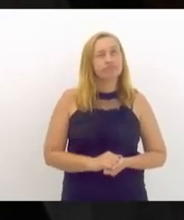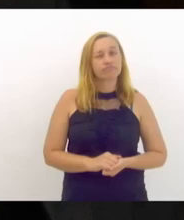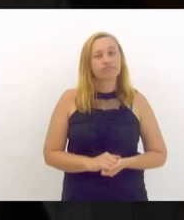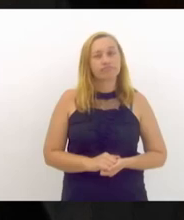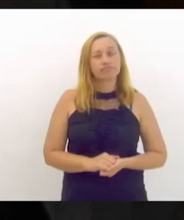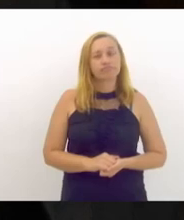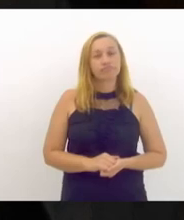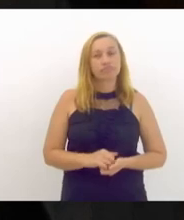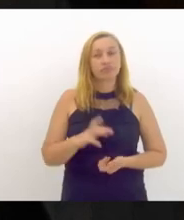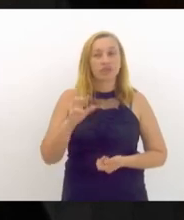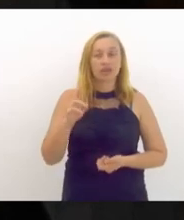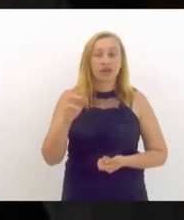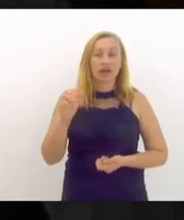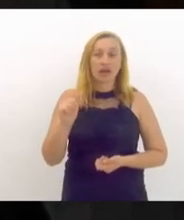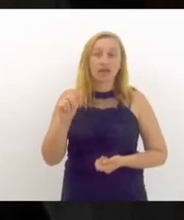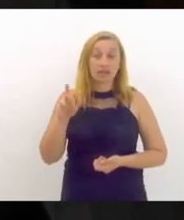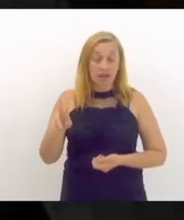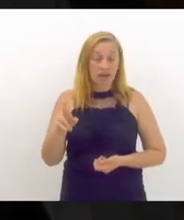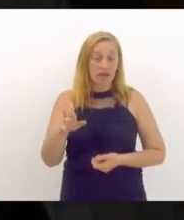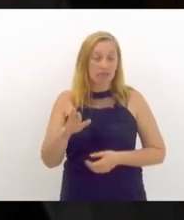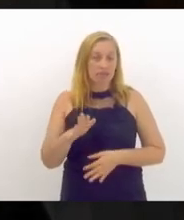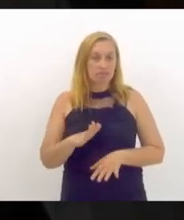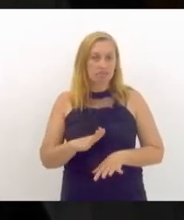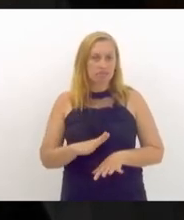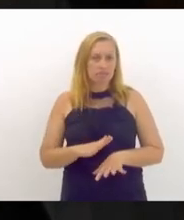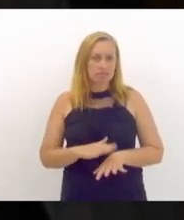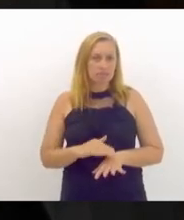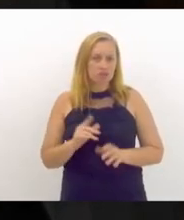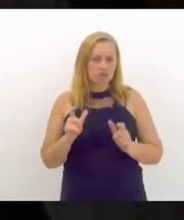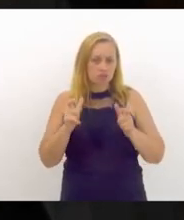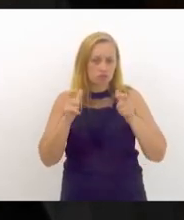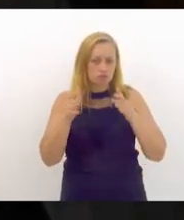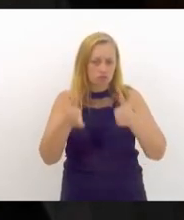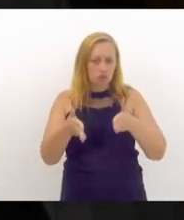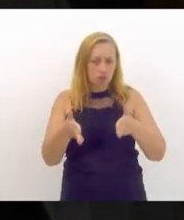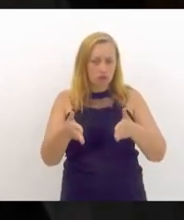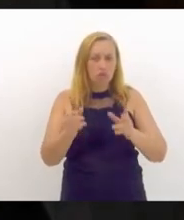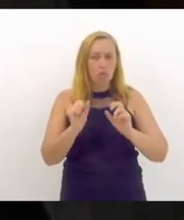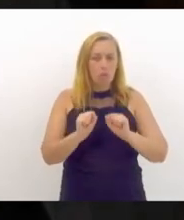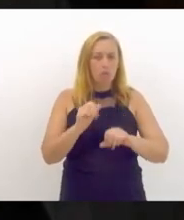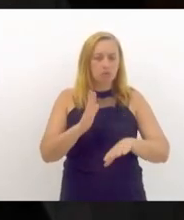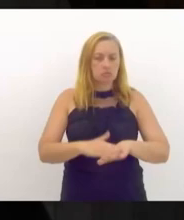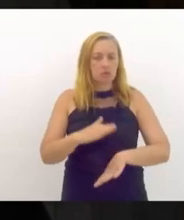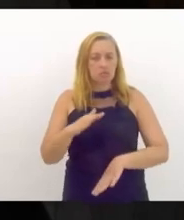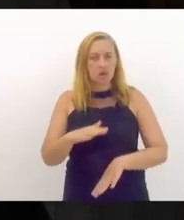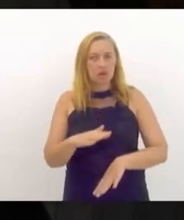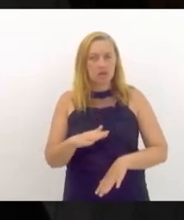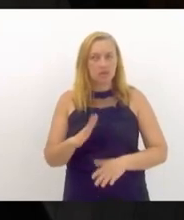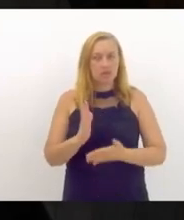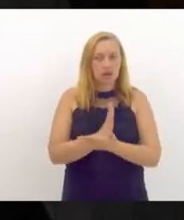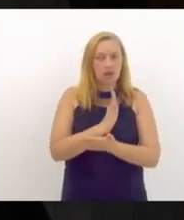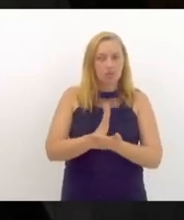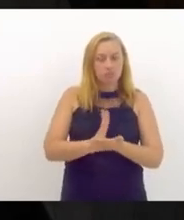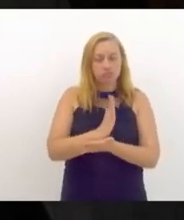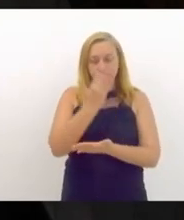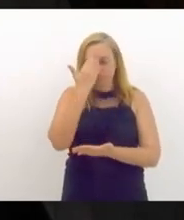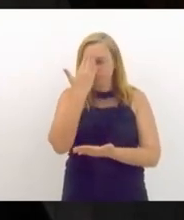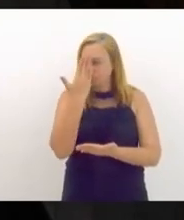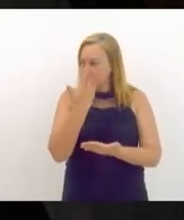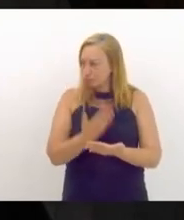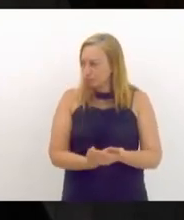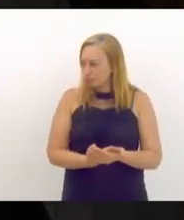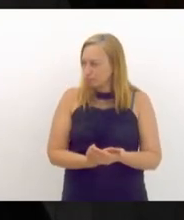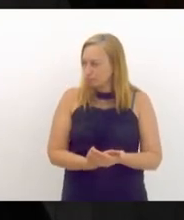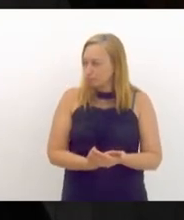de radares mais precisos. Então, hoje a gente já pode ter mais algum grau de confiança